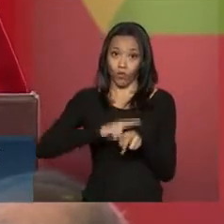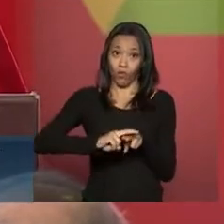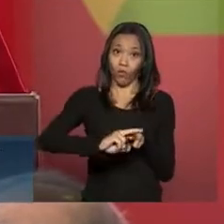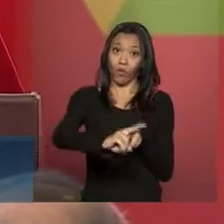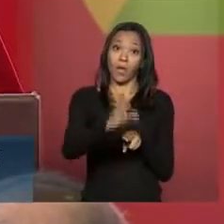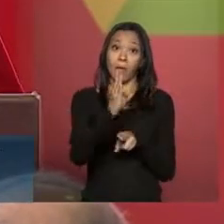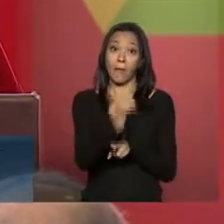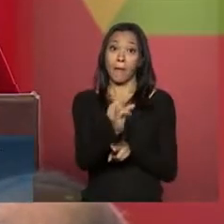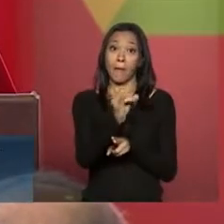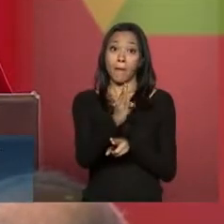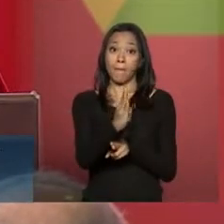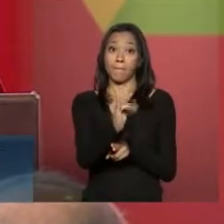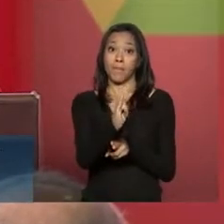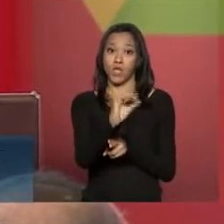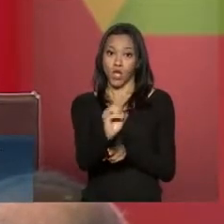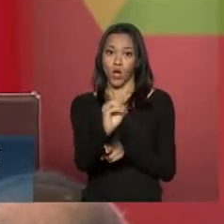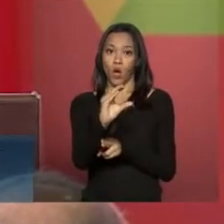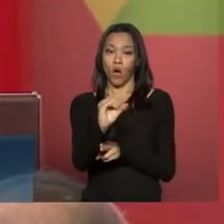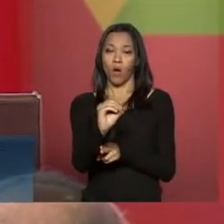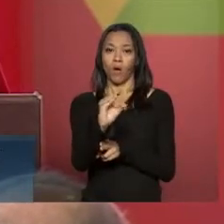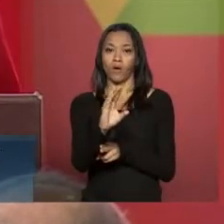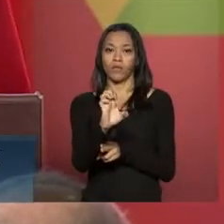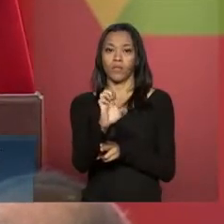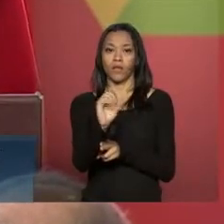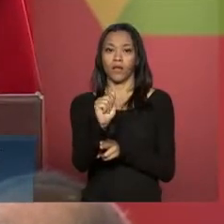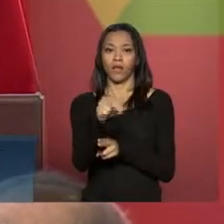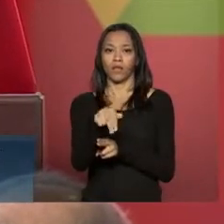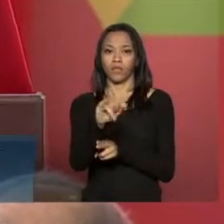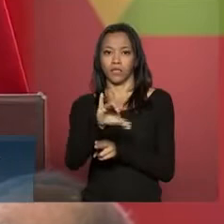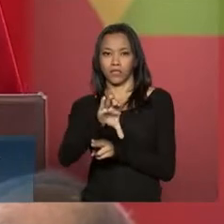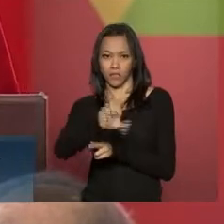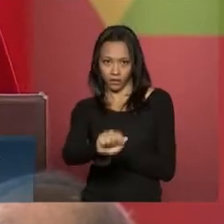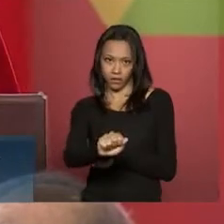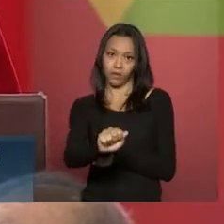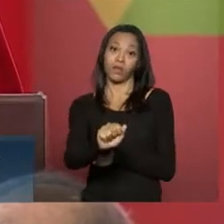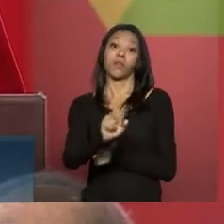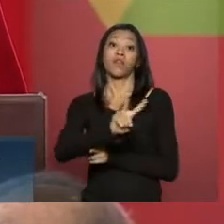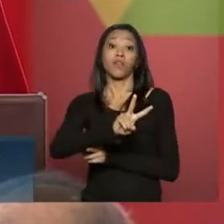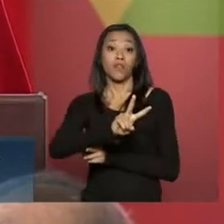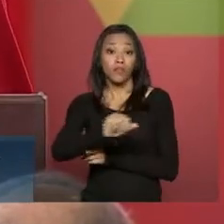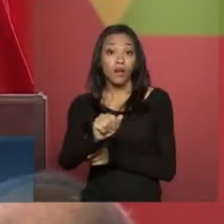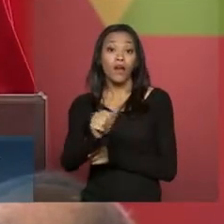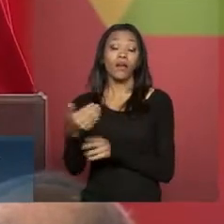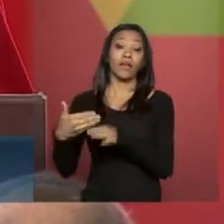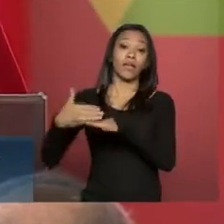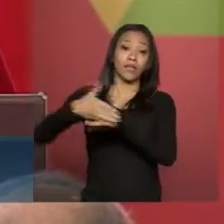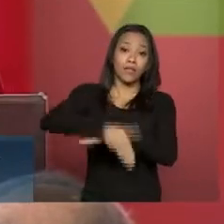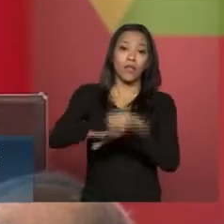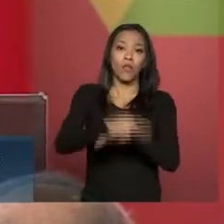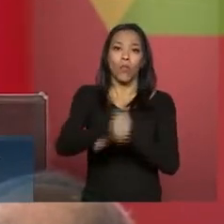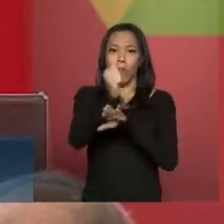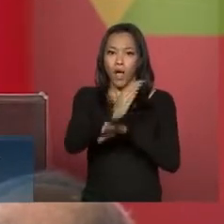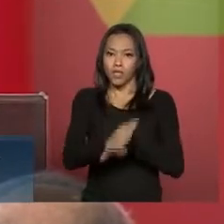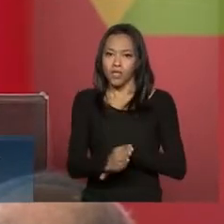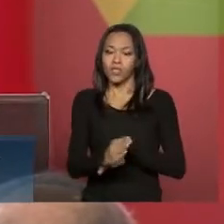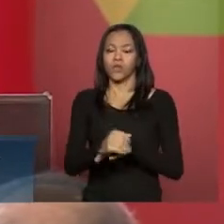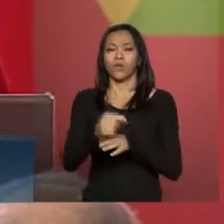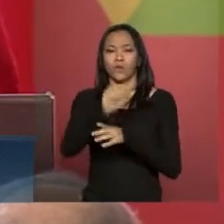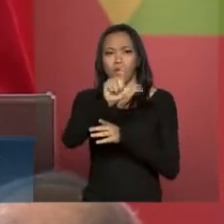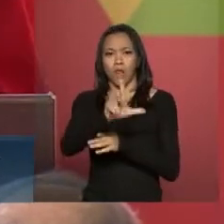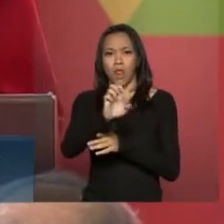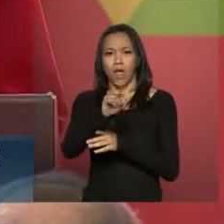Trata-se da ferrovia transcontinental, que vai cruzar o nosso país no sentido